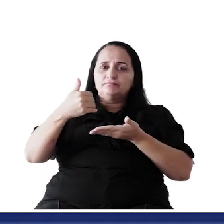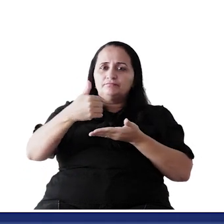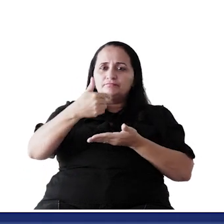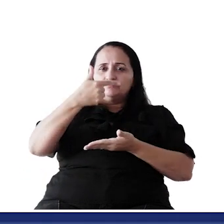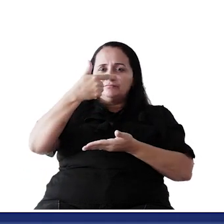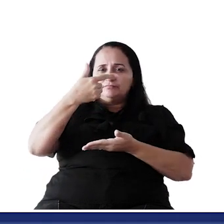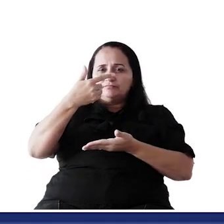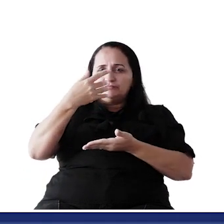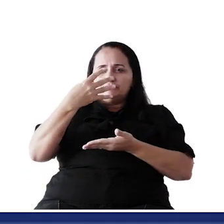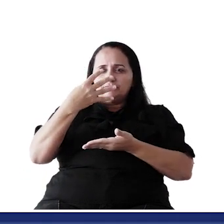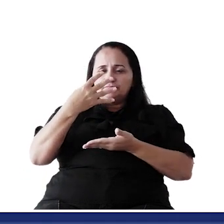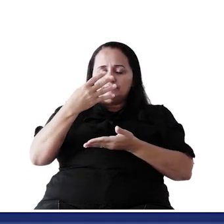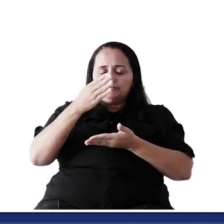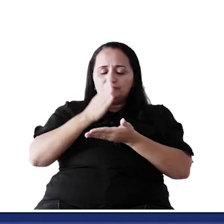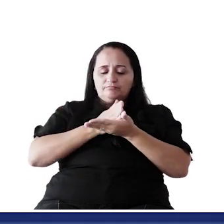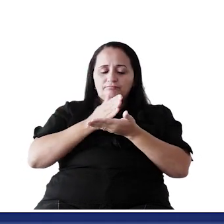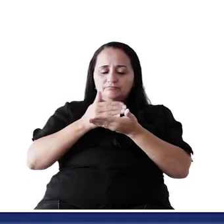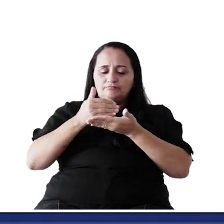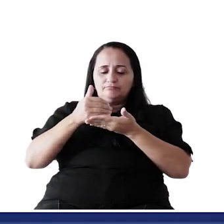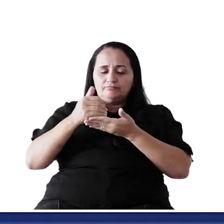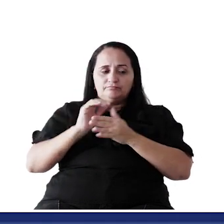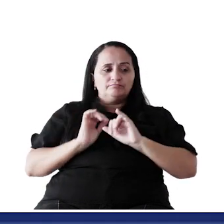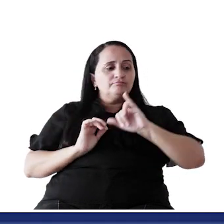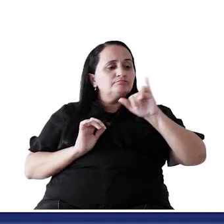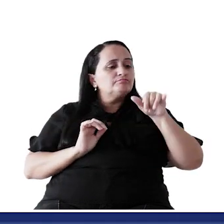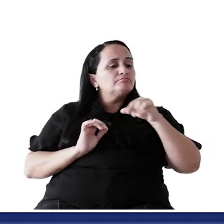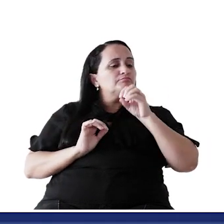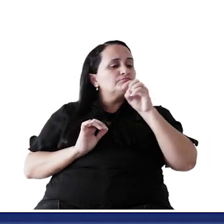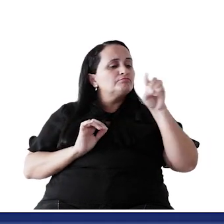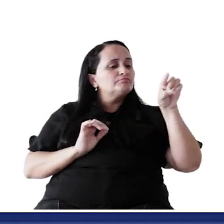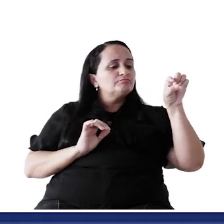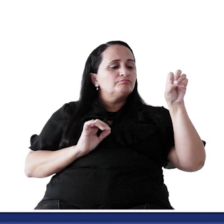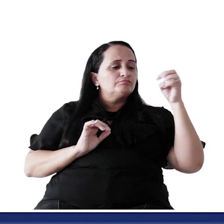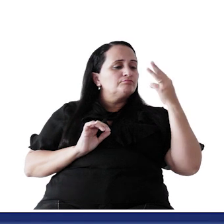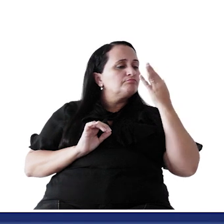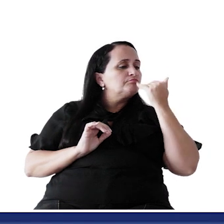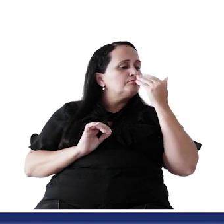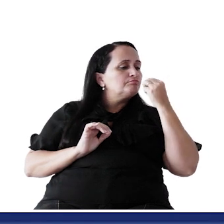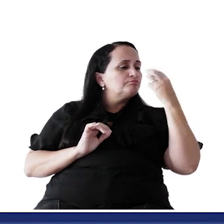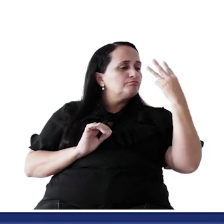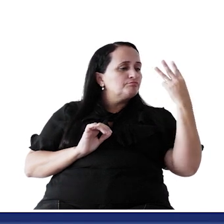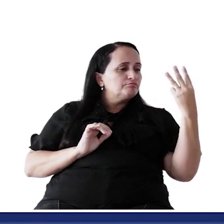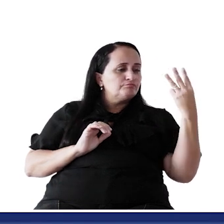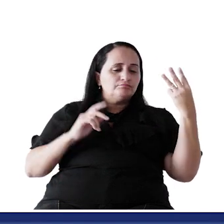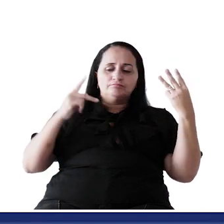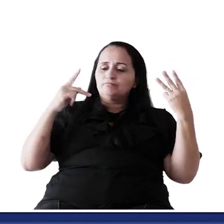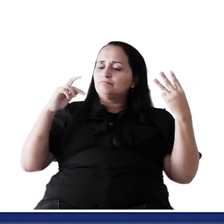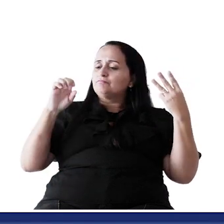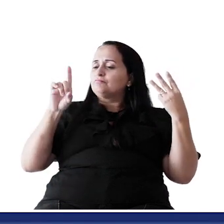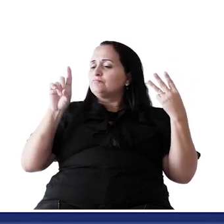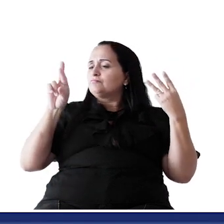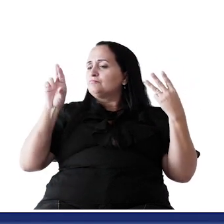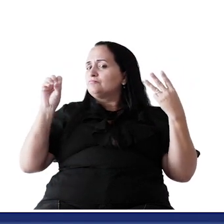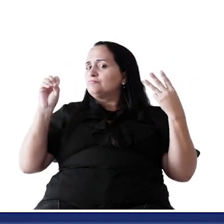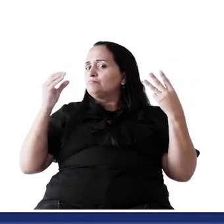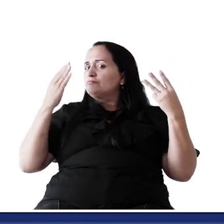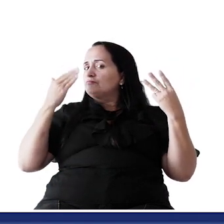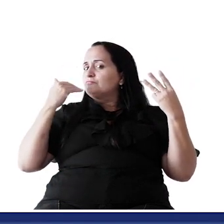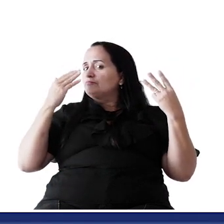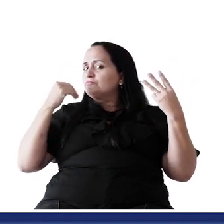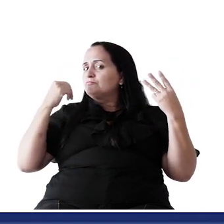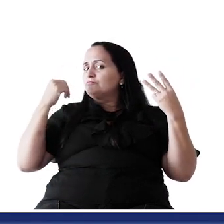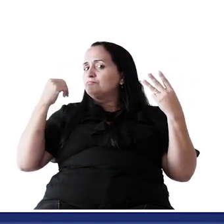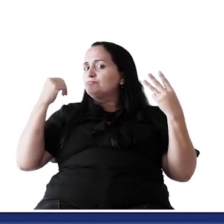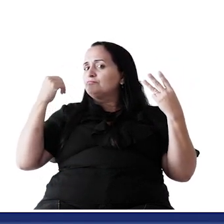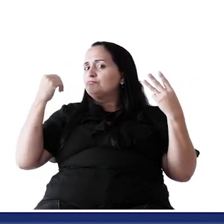João comeu 3 pedaços. Pedro comeu 4. Marta comeu 5. E Jorge não